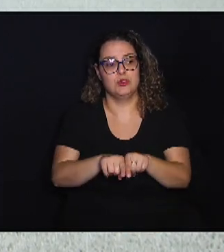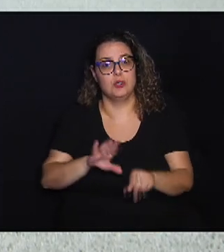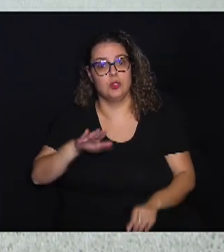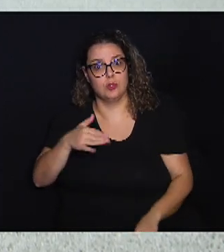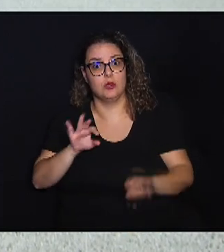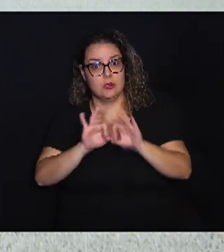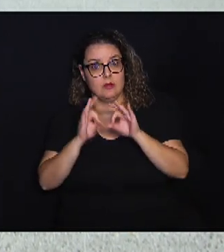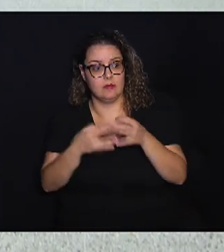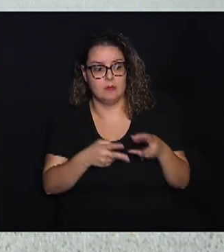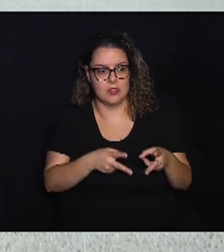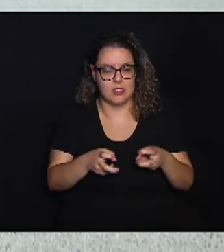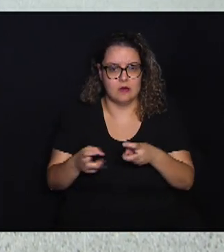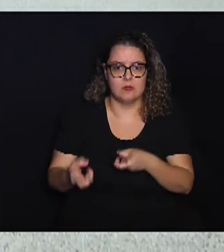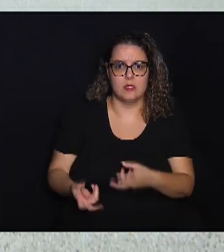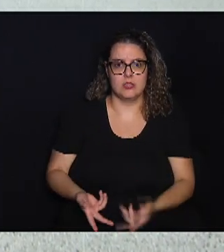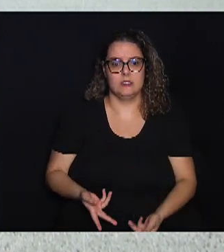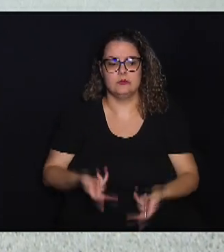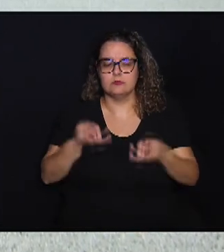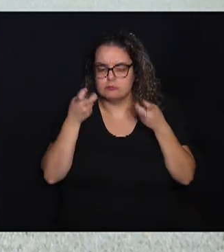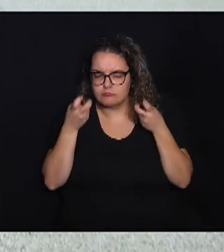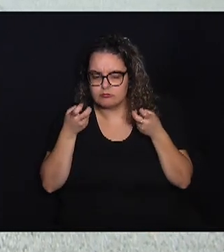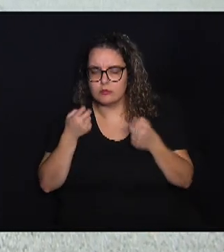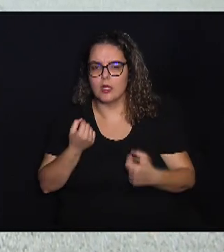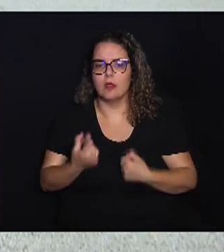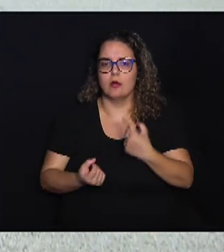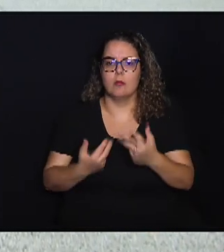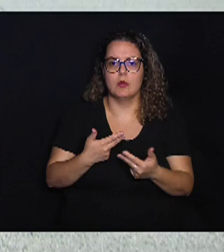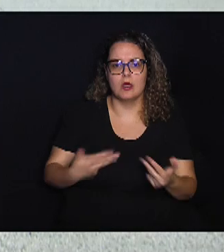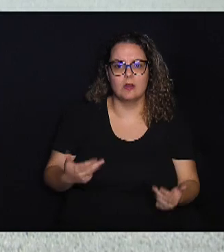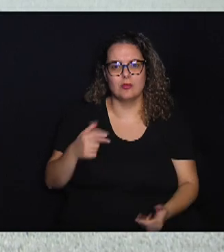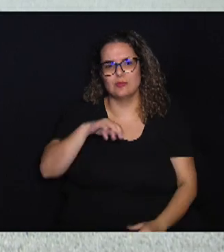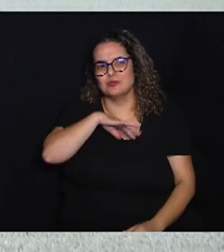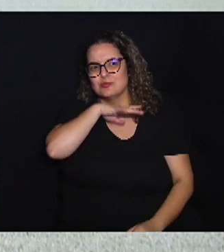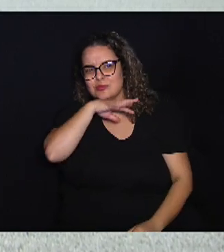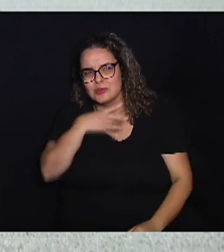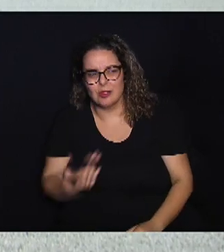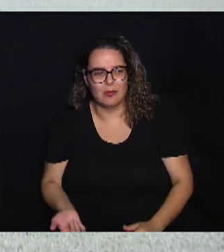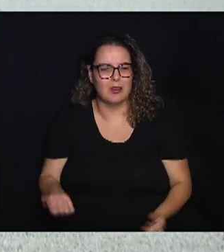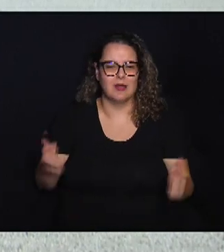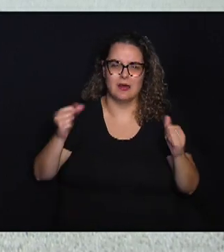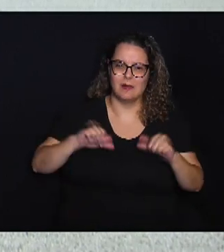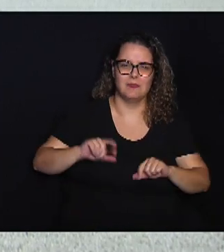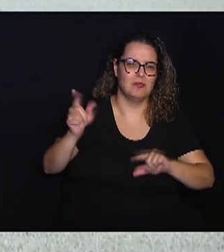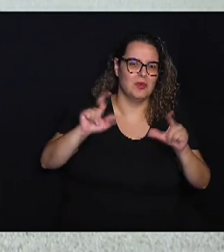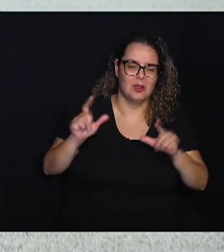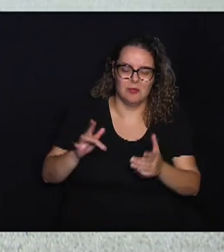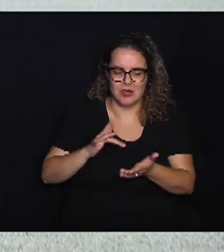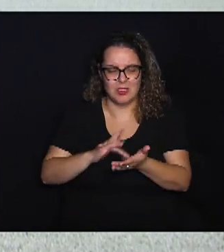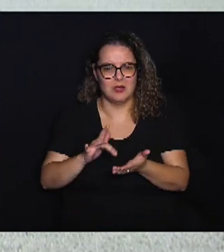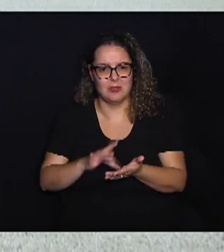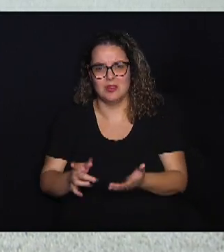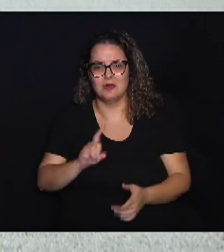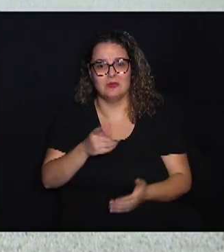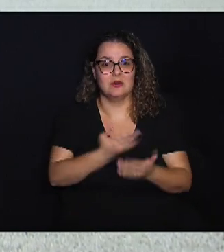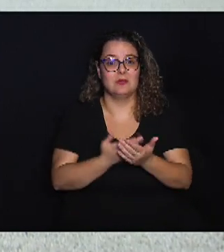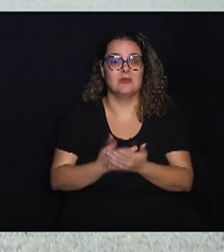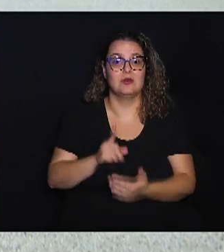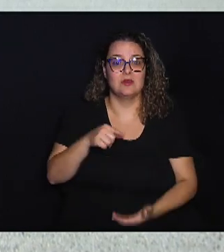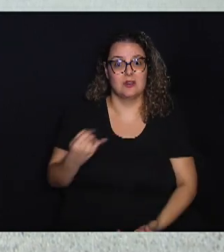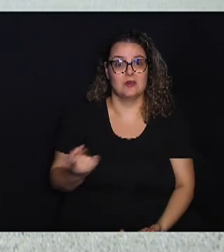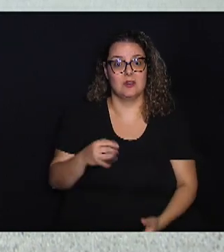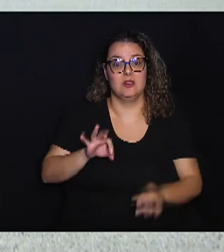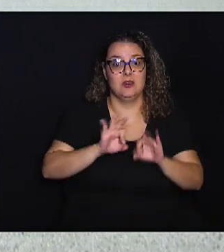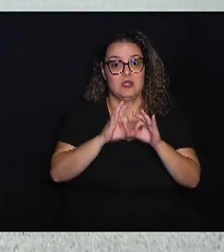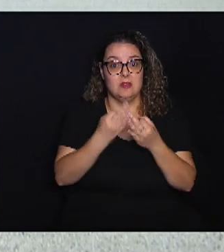família perceber, detectar que há alguma coisa de errado, muita tela, enfim, não está estudando direito, é importante que a